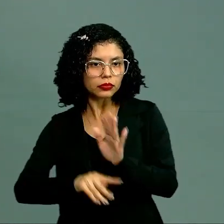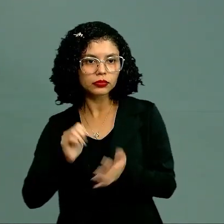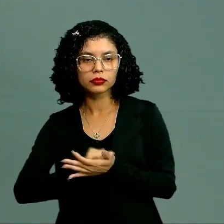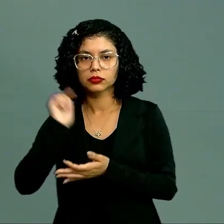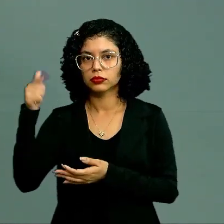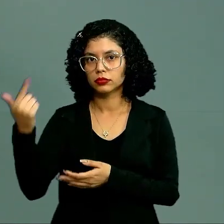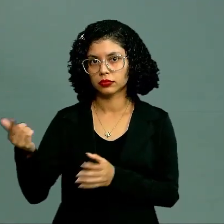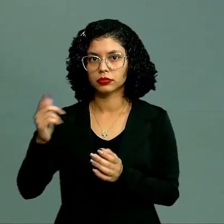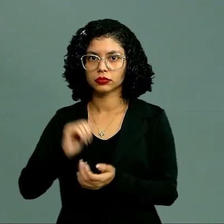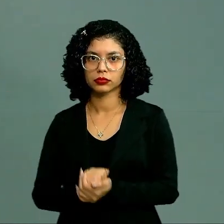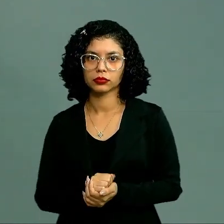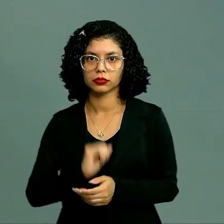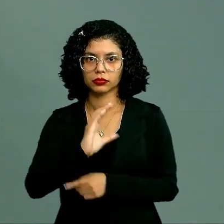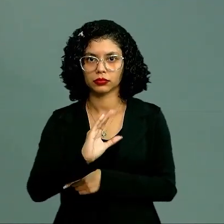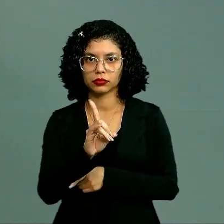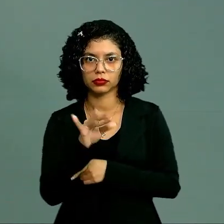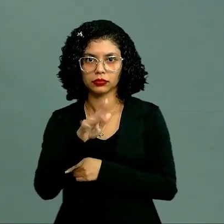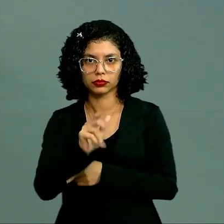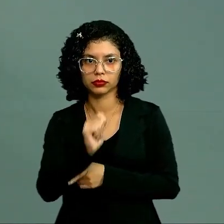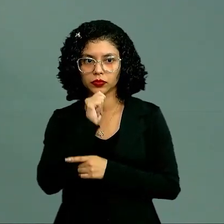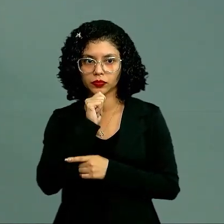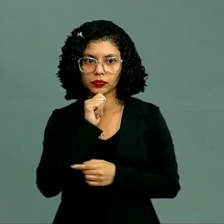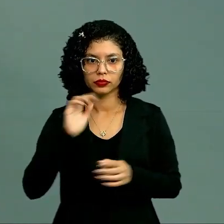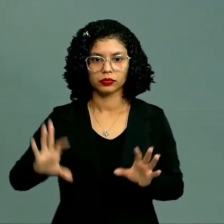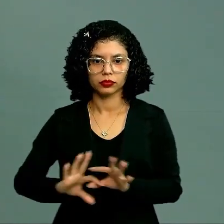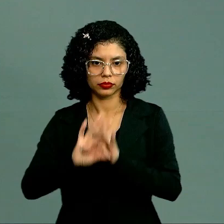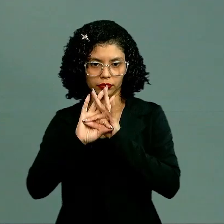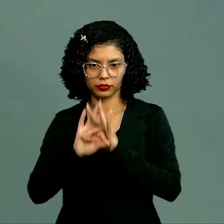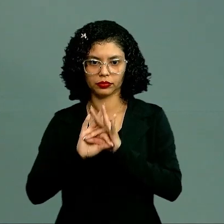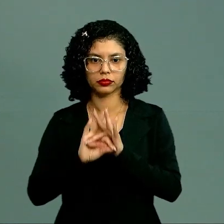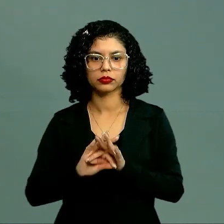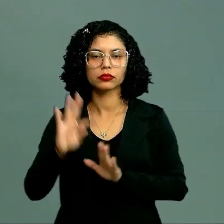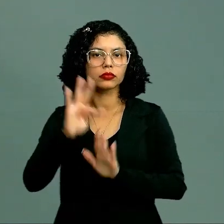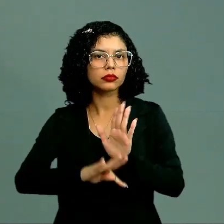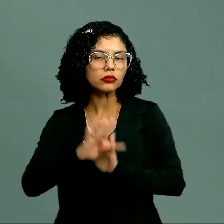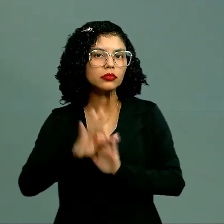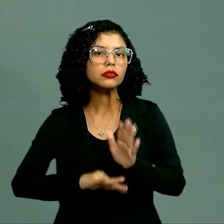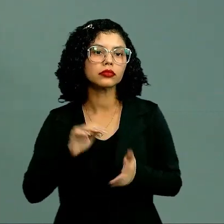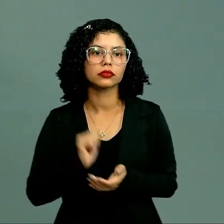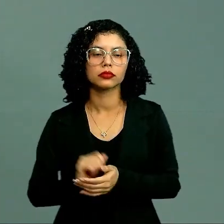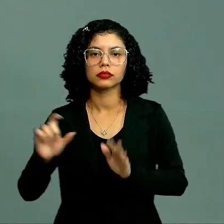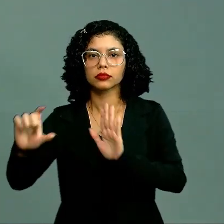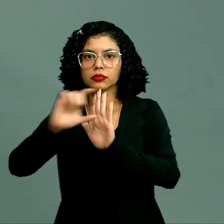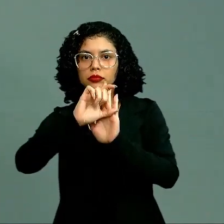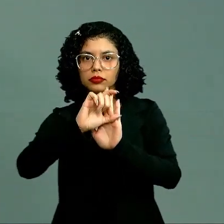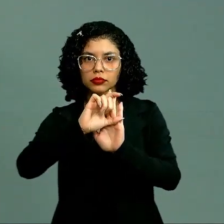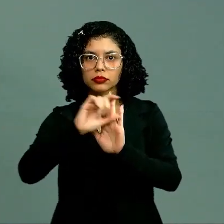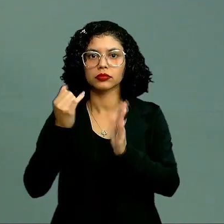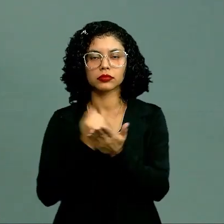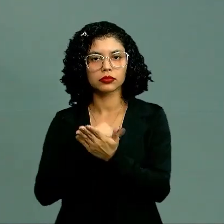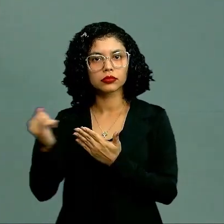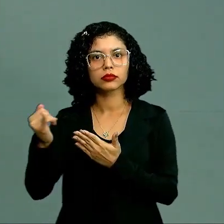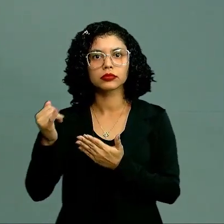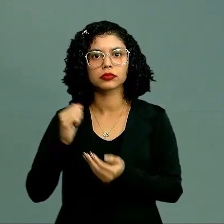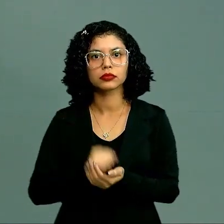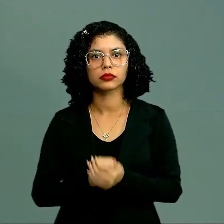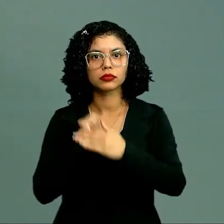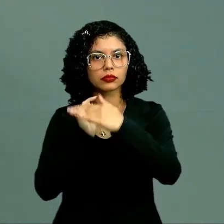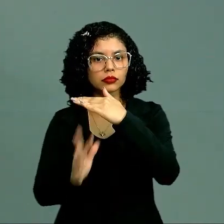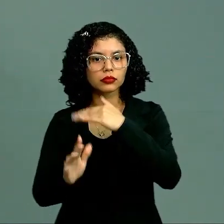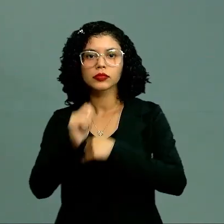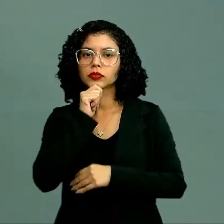são aquelas conjunções que vocês utilizam como ganchos dentro do texto. Por exemplo, o parágrafo da introdução, na hora que eu vou migrar